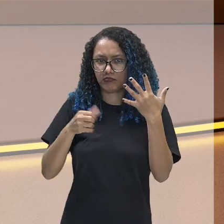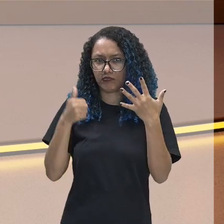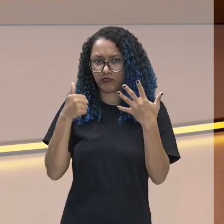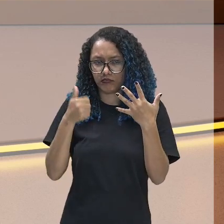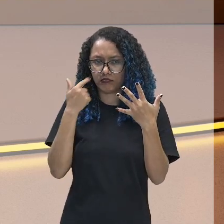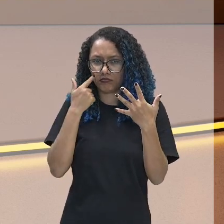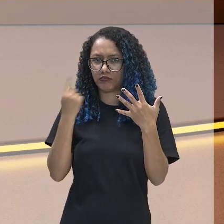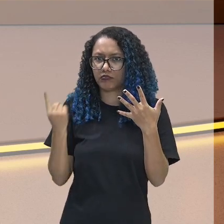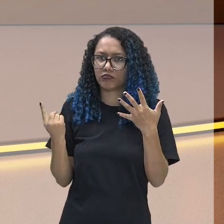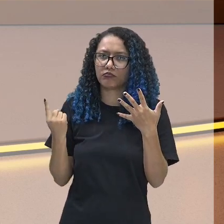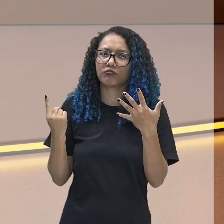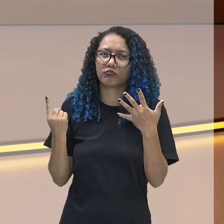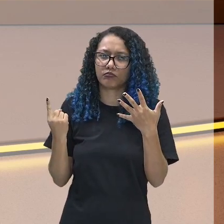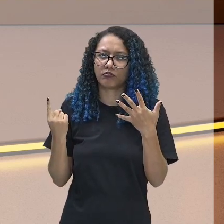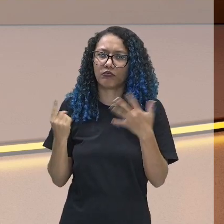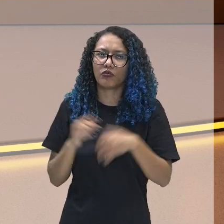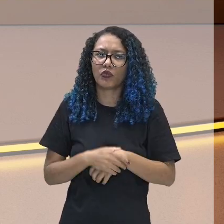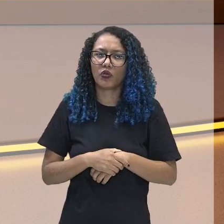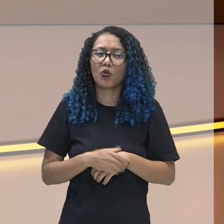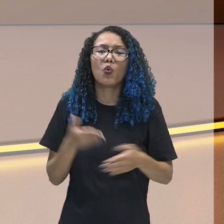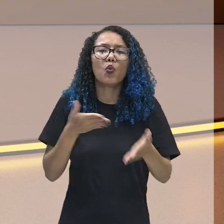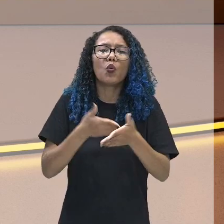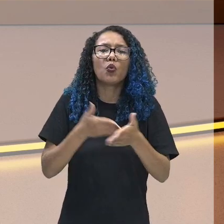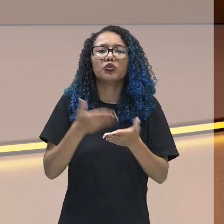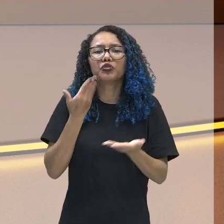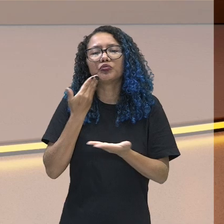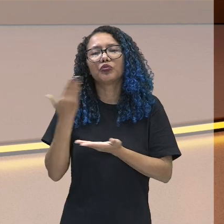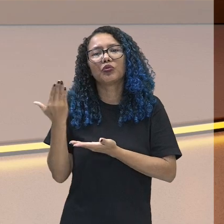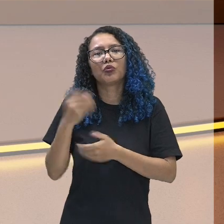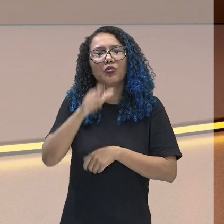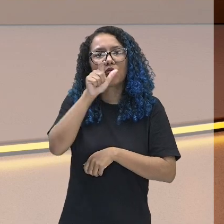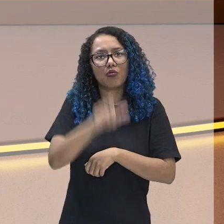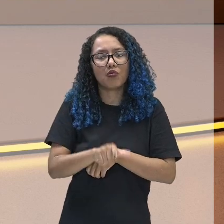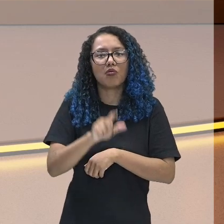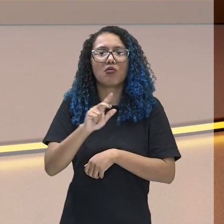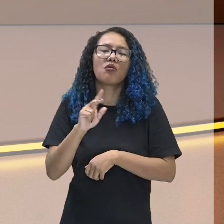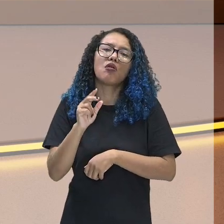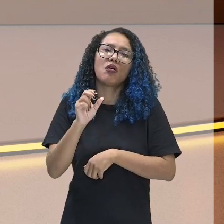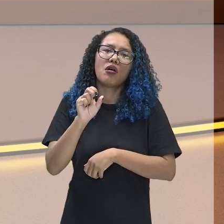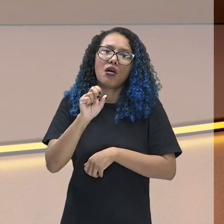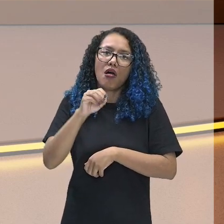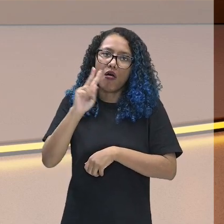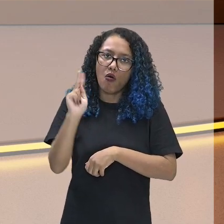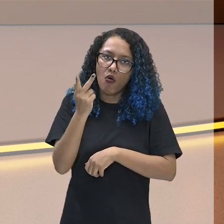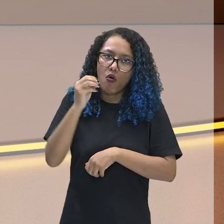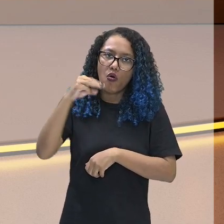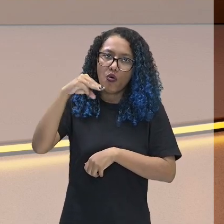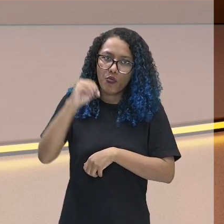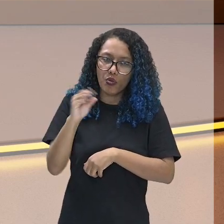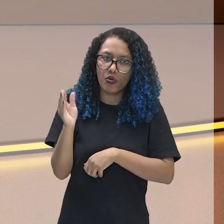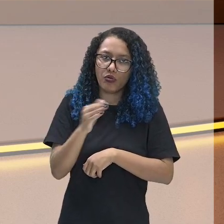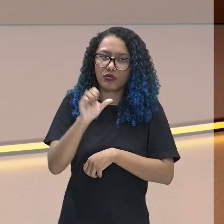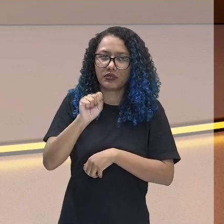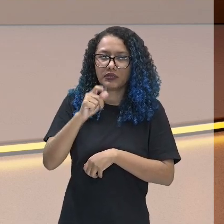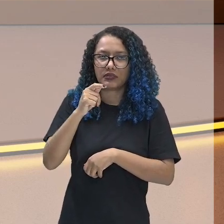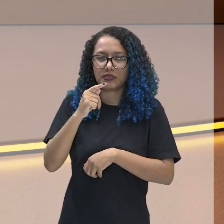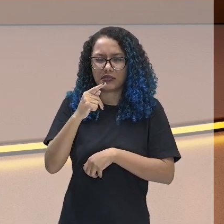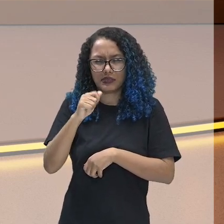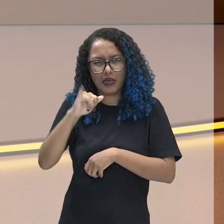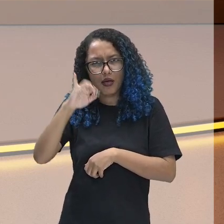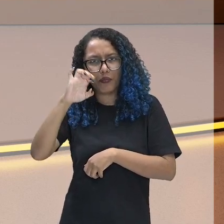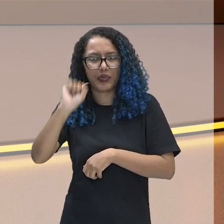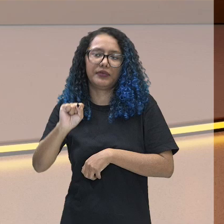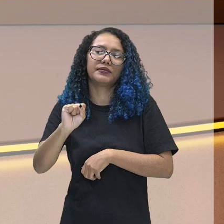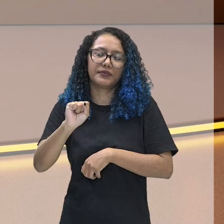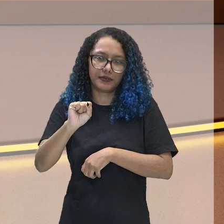finaliza a evolução com o Homo sapiens sapiens, o homem que sabe que sabe. Essa evolução, toda